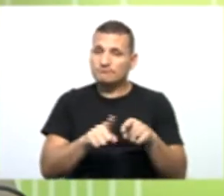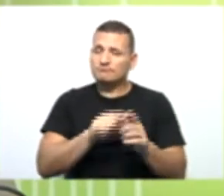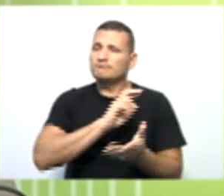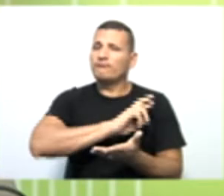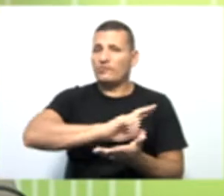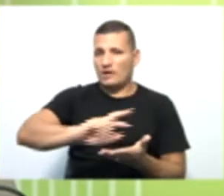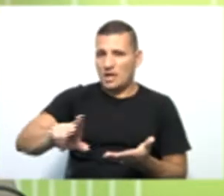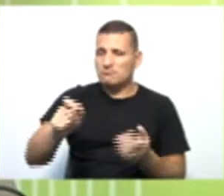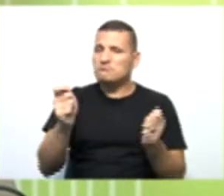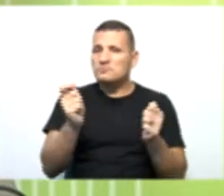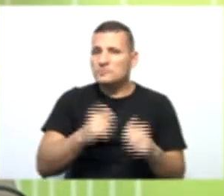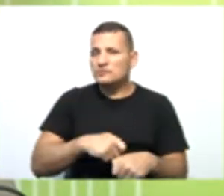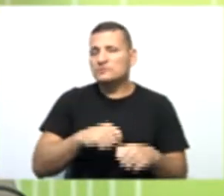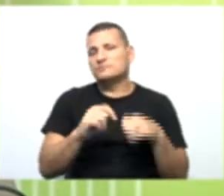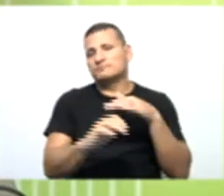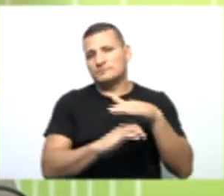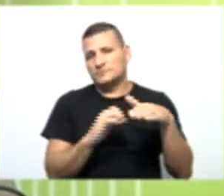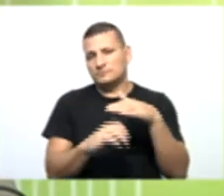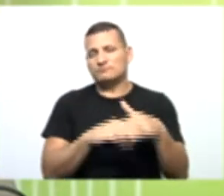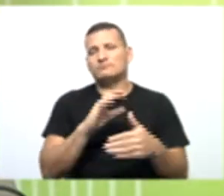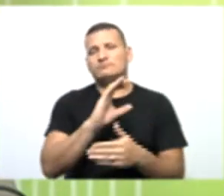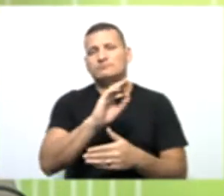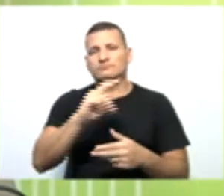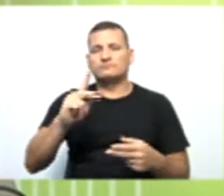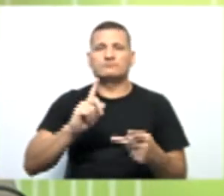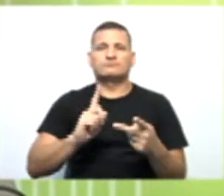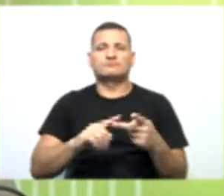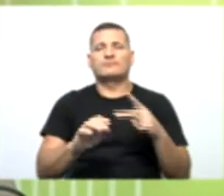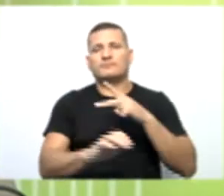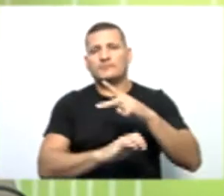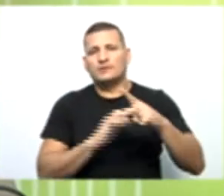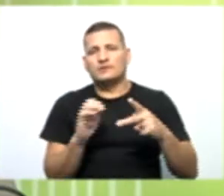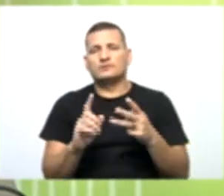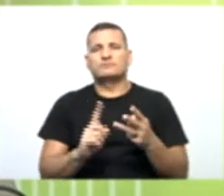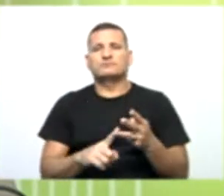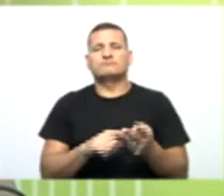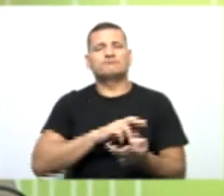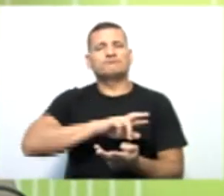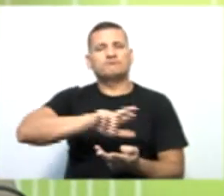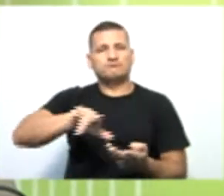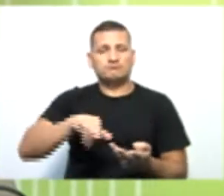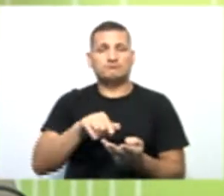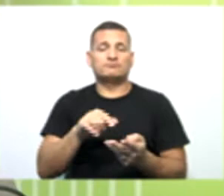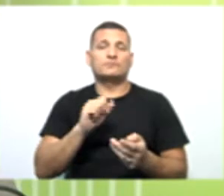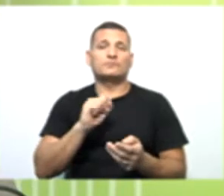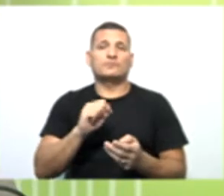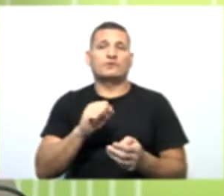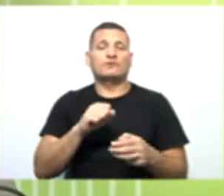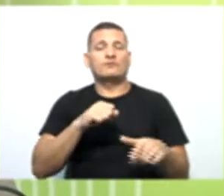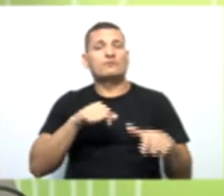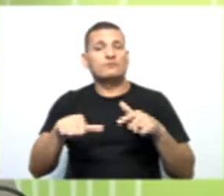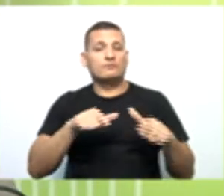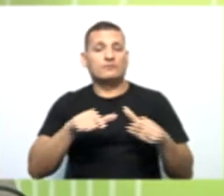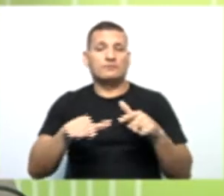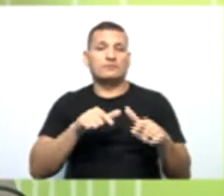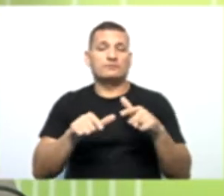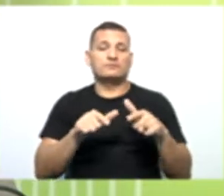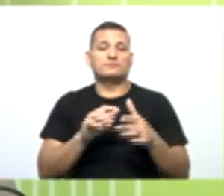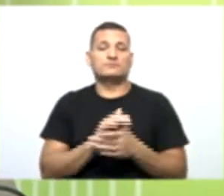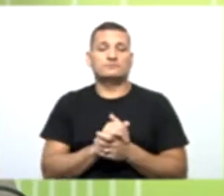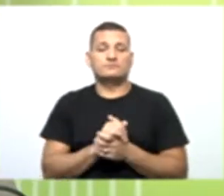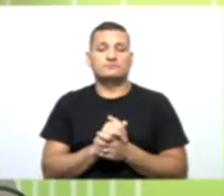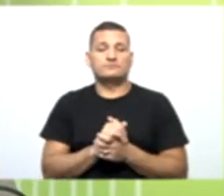negócios, né? Negócios, cooperativas, empresas, que vão trabalhar em torno dessa